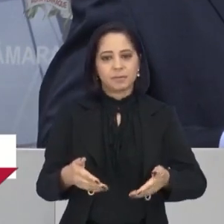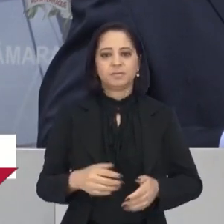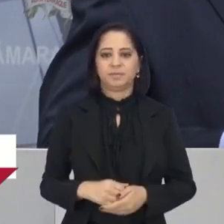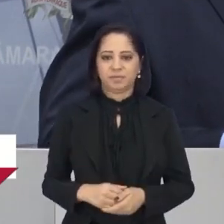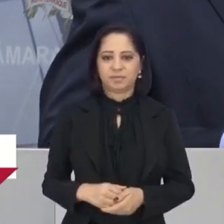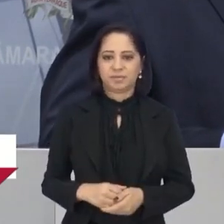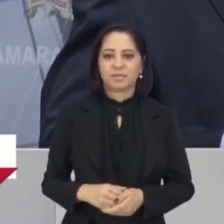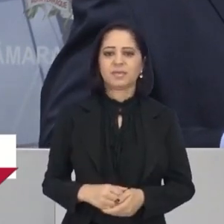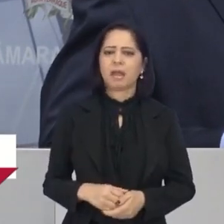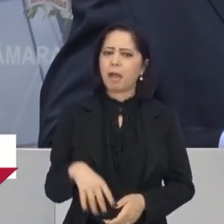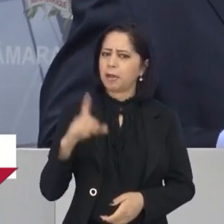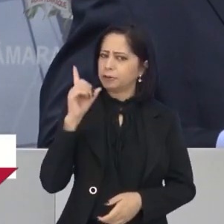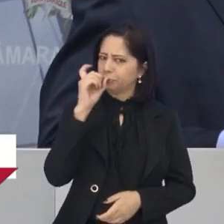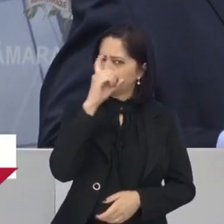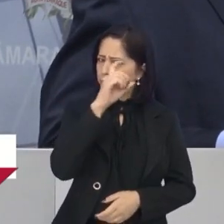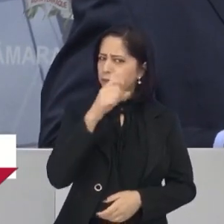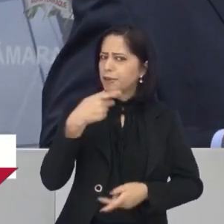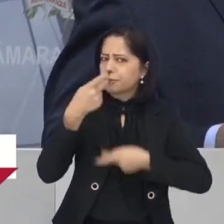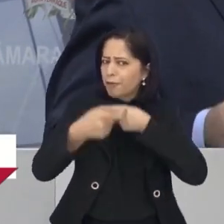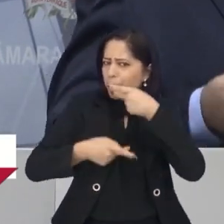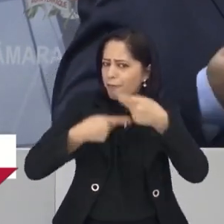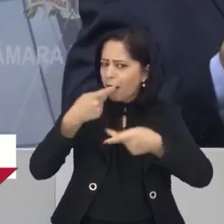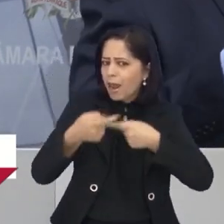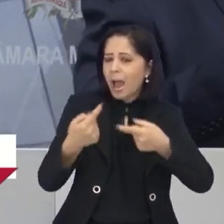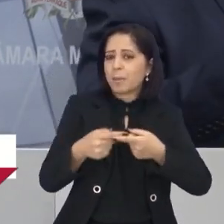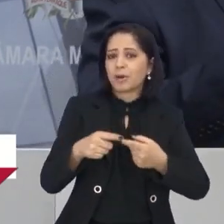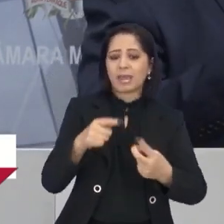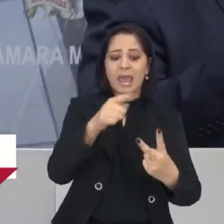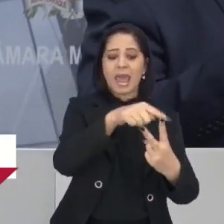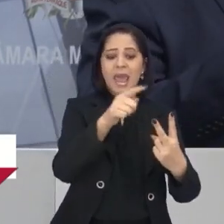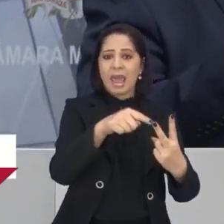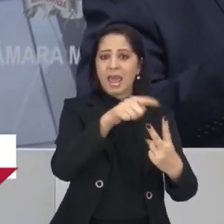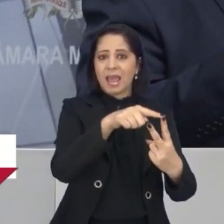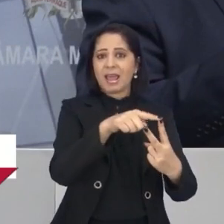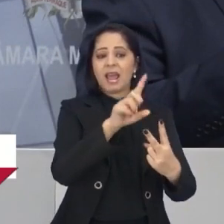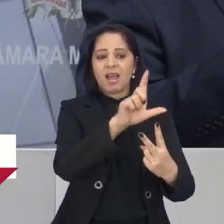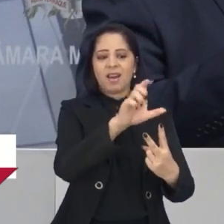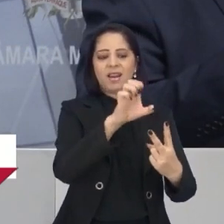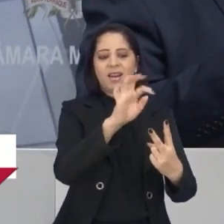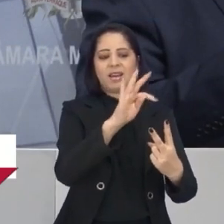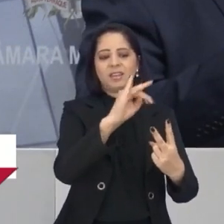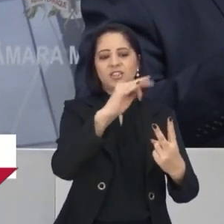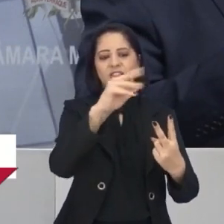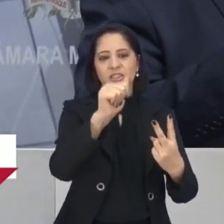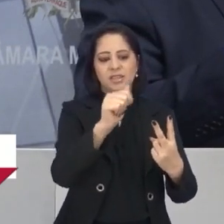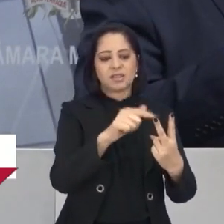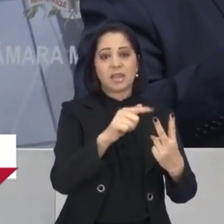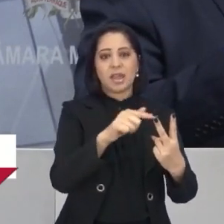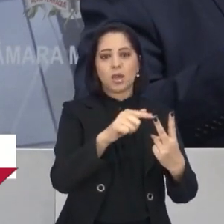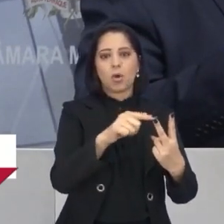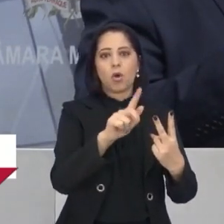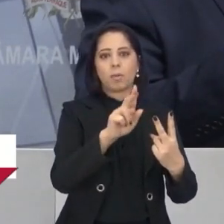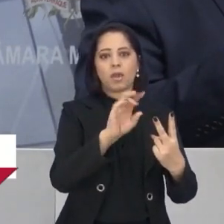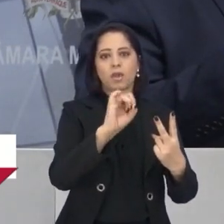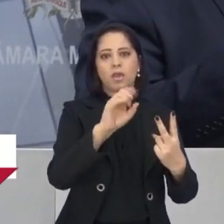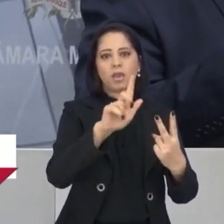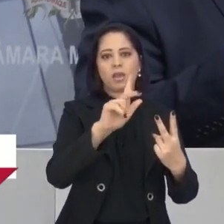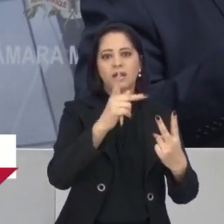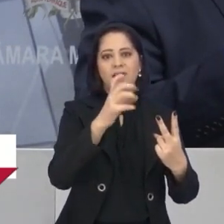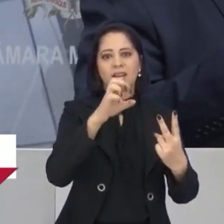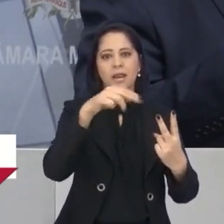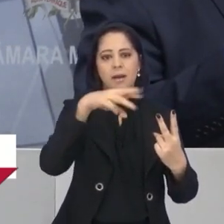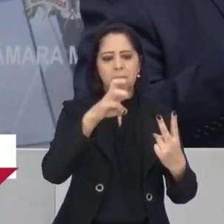da Dra Letícia do presidente nées falam muito bem mas eu vim aqui trazer um recado e e sobre a nova lei de licitações e vou no primeiro